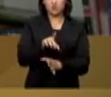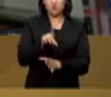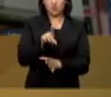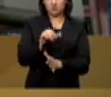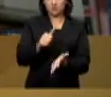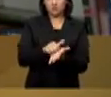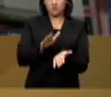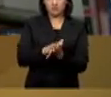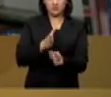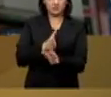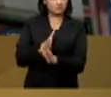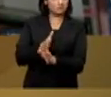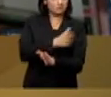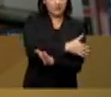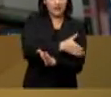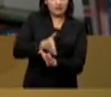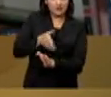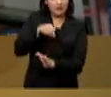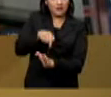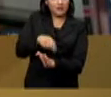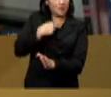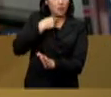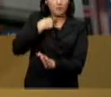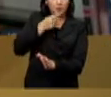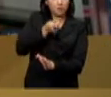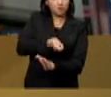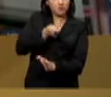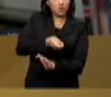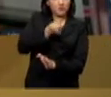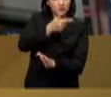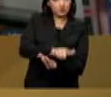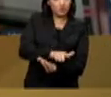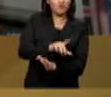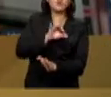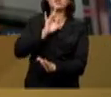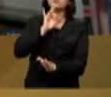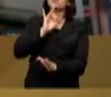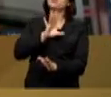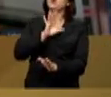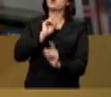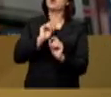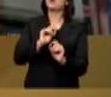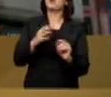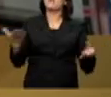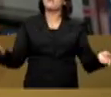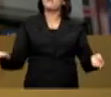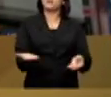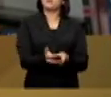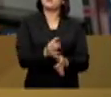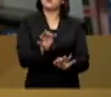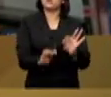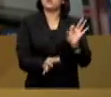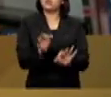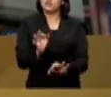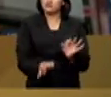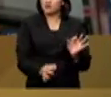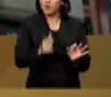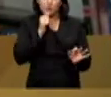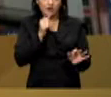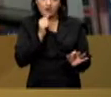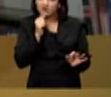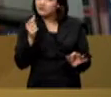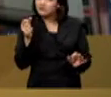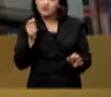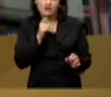ata de julgamento do mérito. Ficam ressalvadas, primeiro, as ações judiciais em curso, inclusive